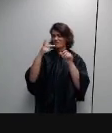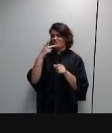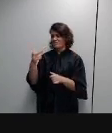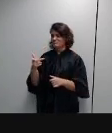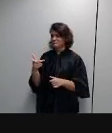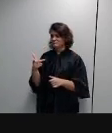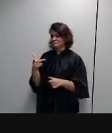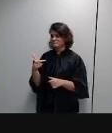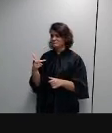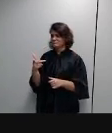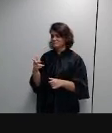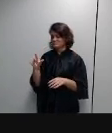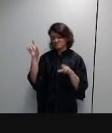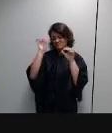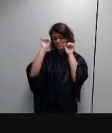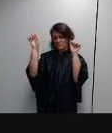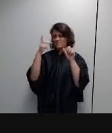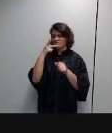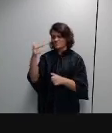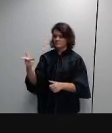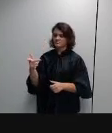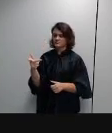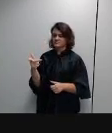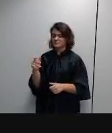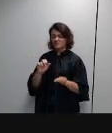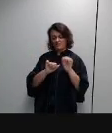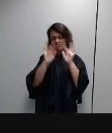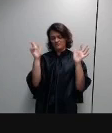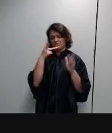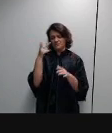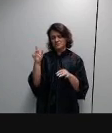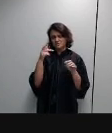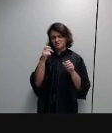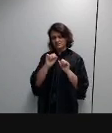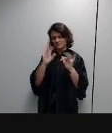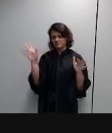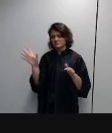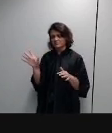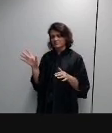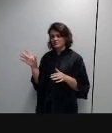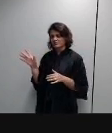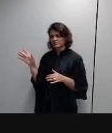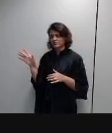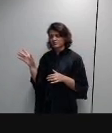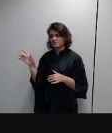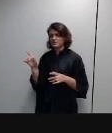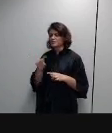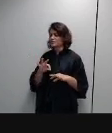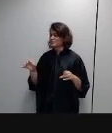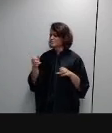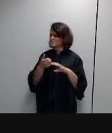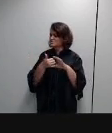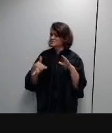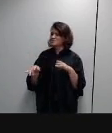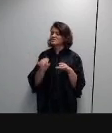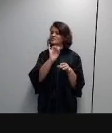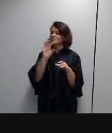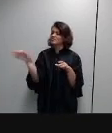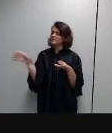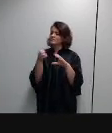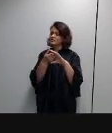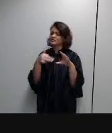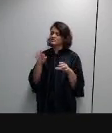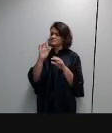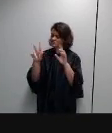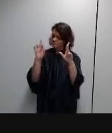disse que eu vou disparamento como dele tem dois Lucas dos Autos ou circunstância singularizante no caso dos autos em